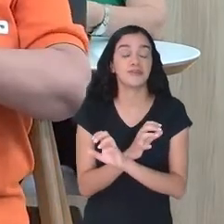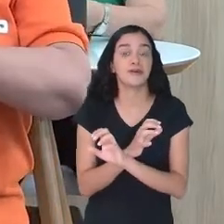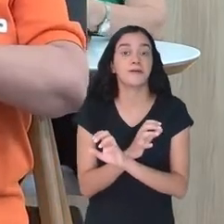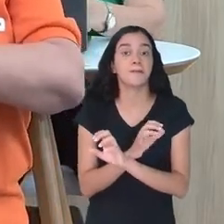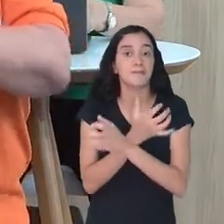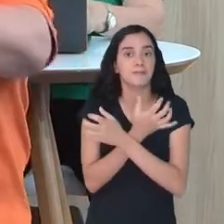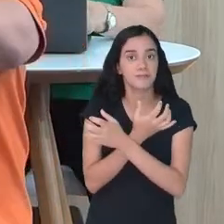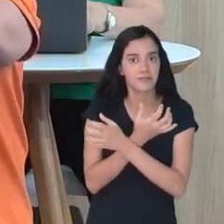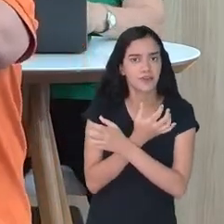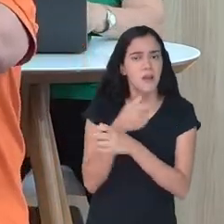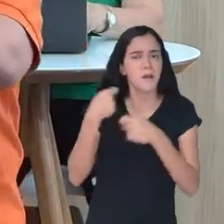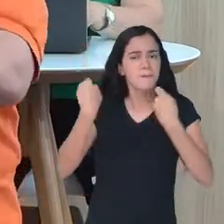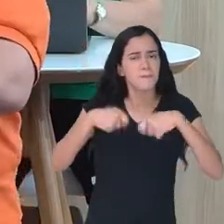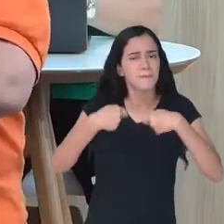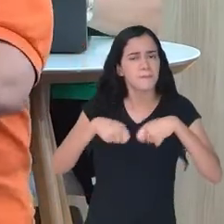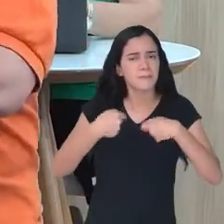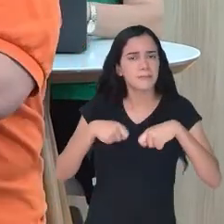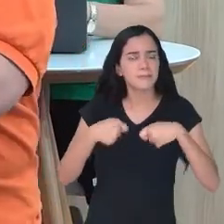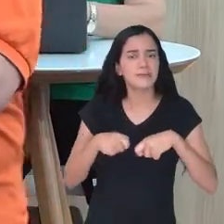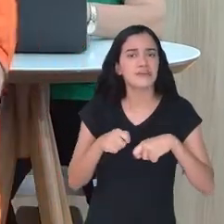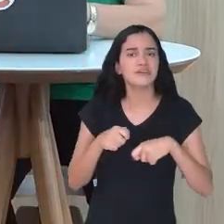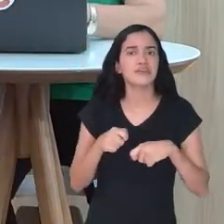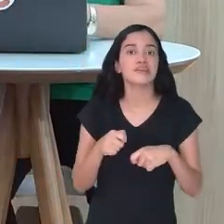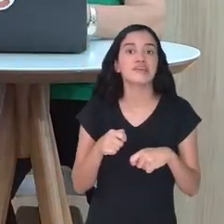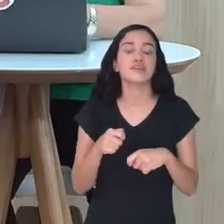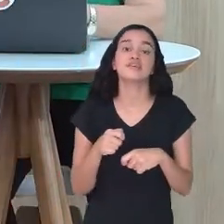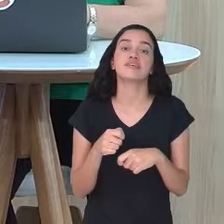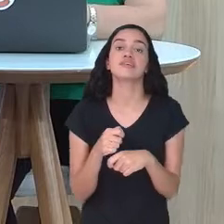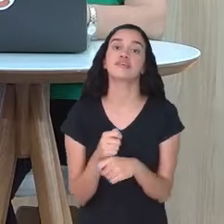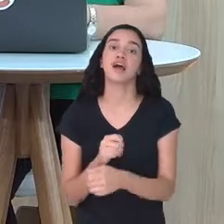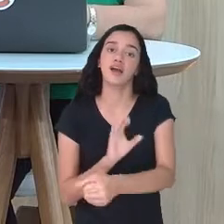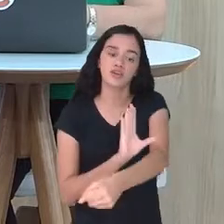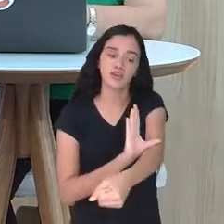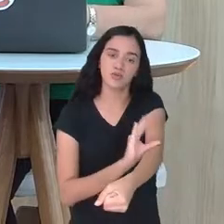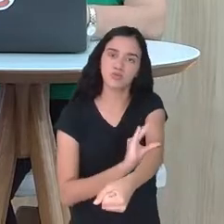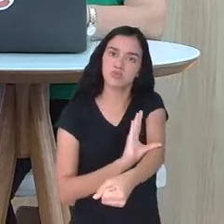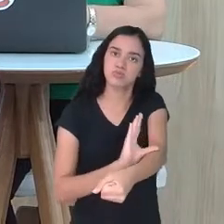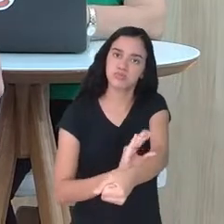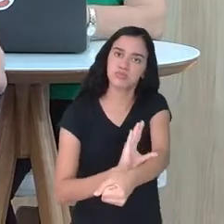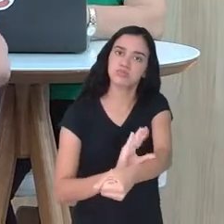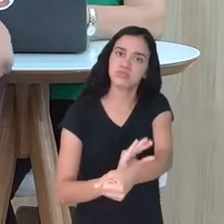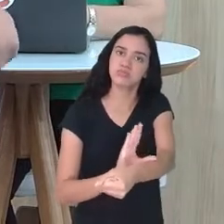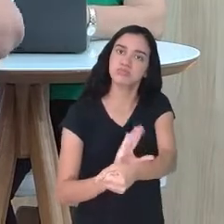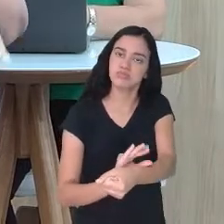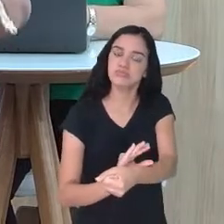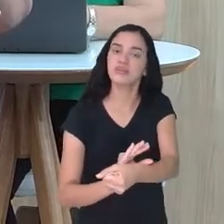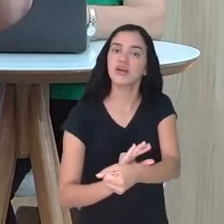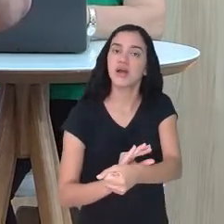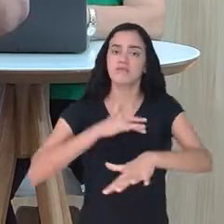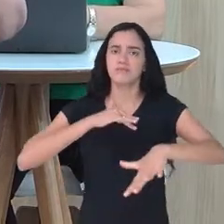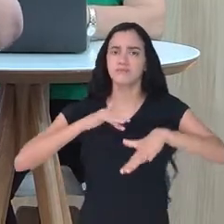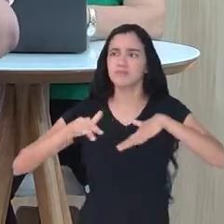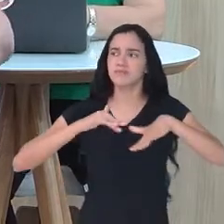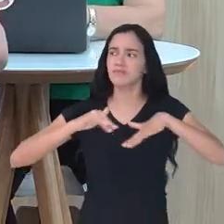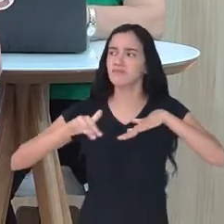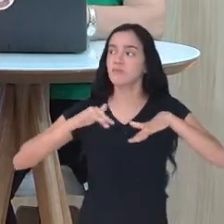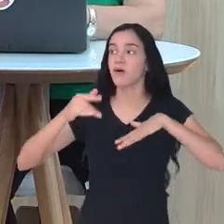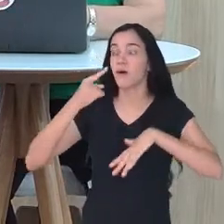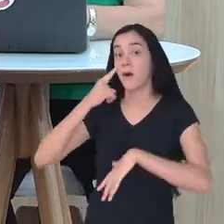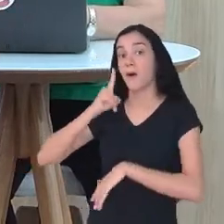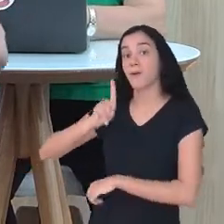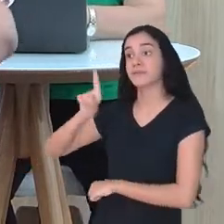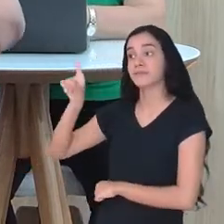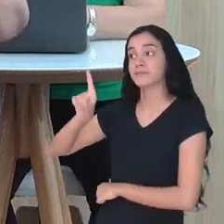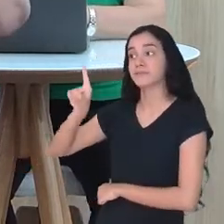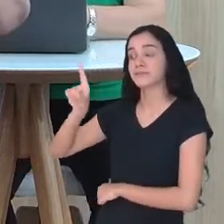a dar conta? Ele precisa que os músculos estejam fazendo esse movimento, porque os ossos